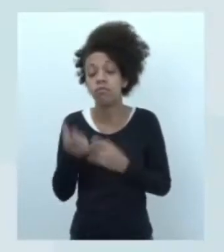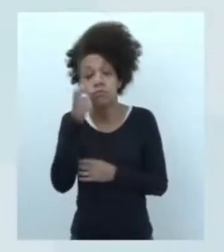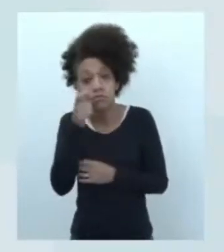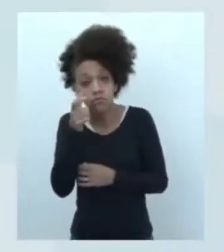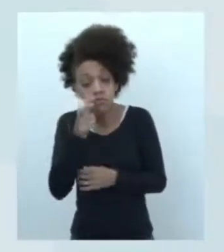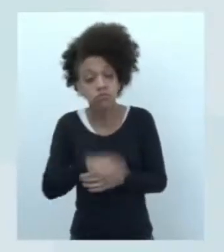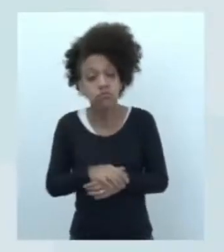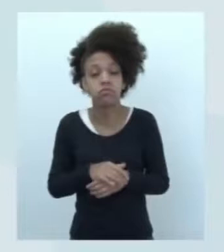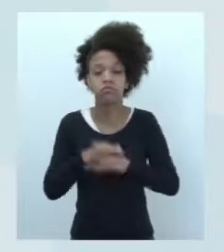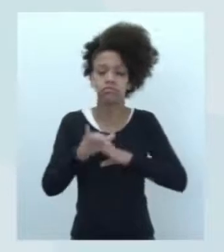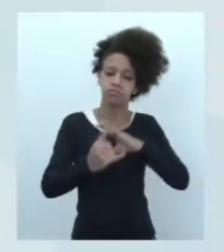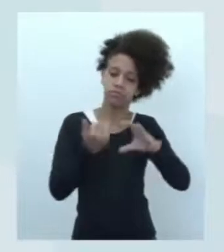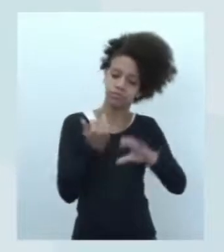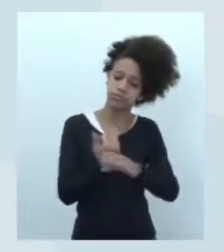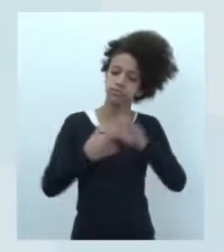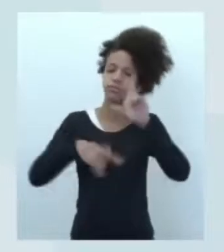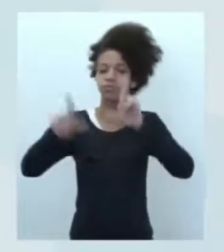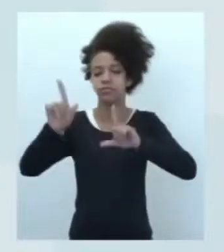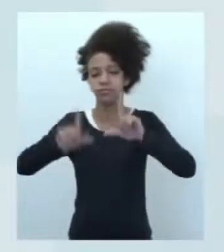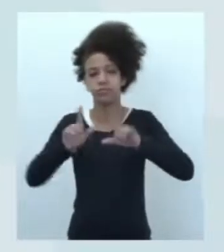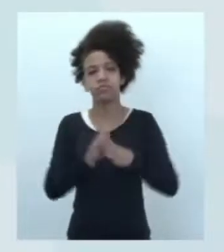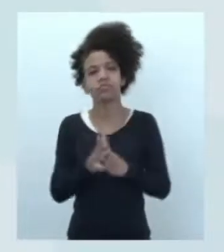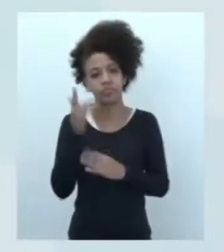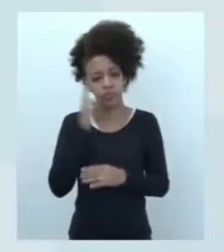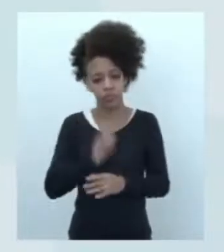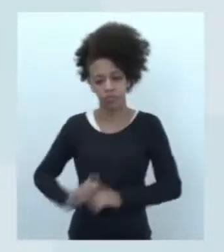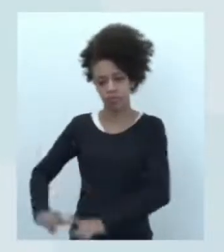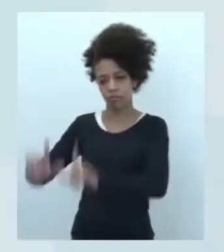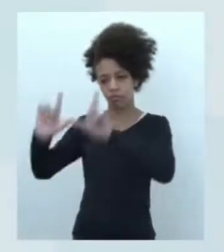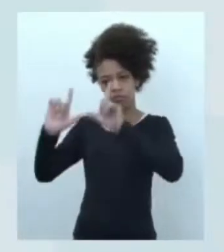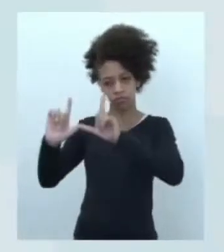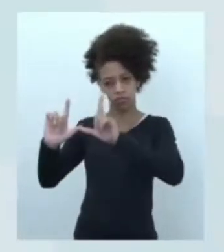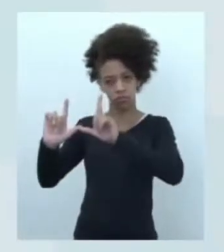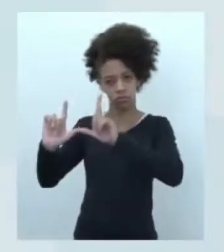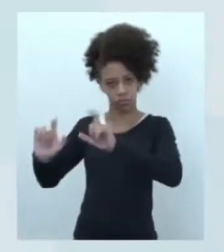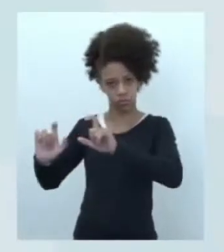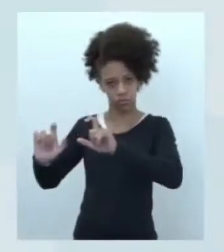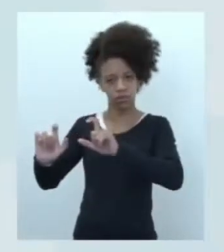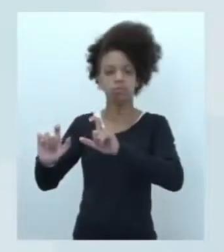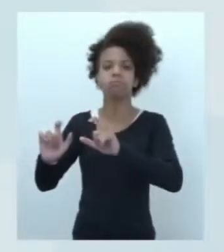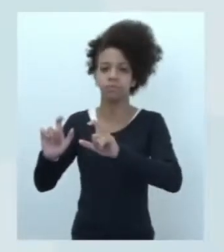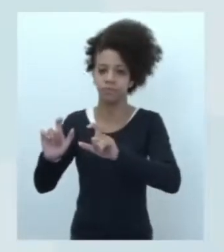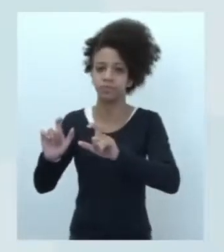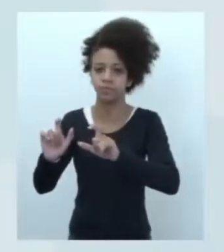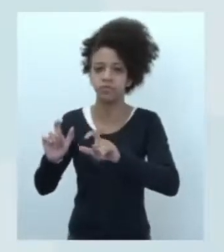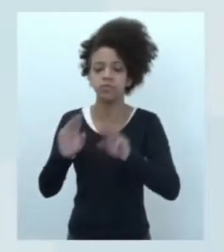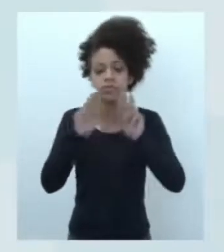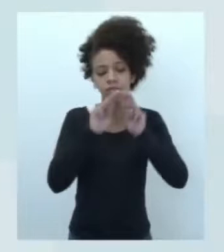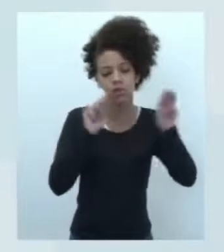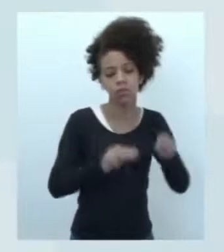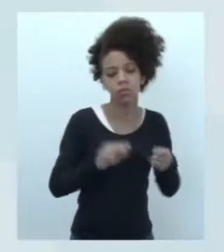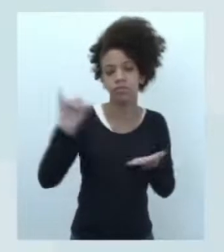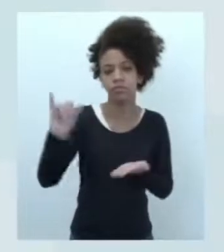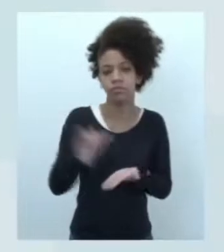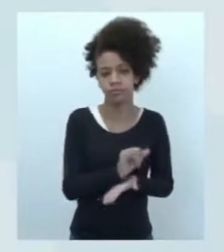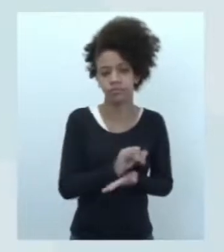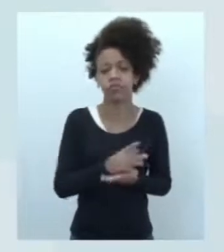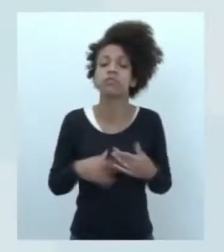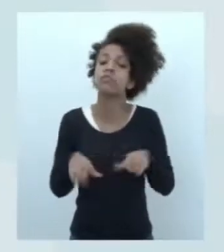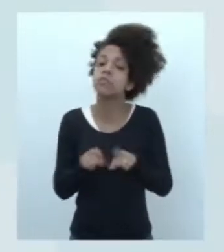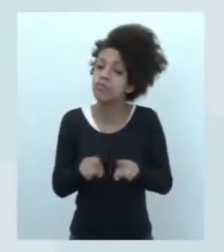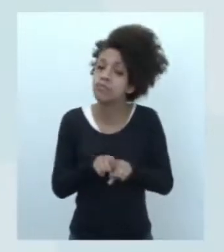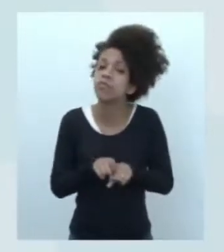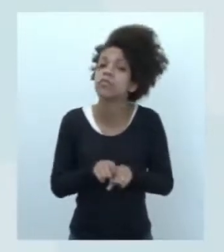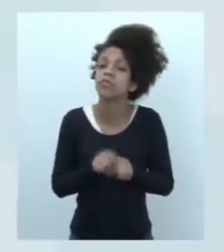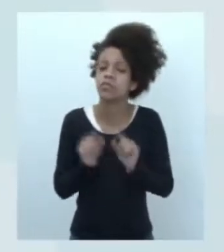via YouTube ou televisão, né, consegue mirar a câmera e ter acesso ao Museu da Imigração e também, né,